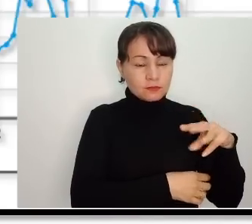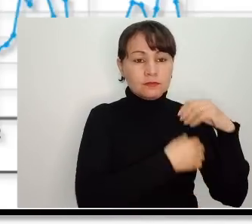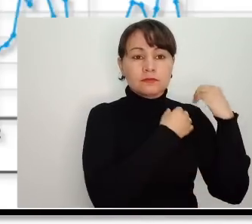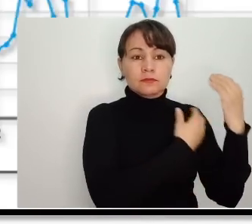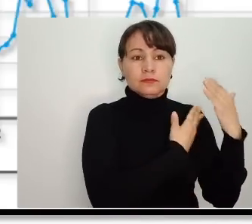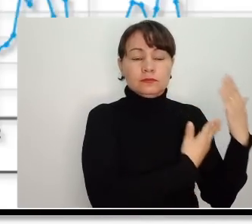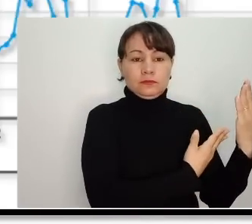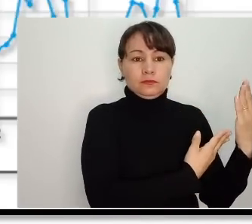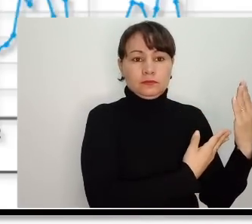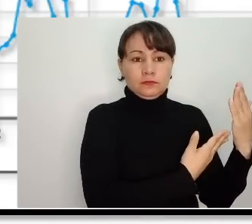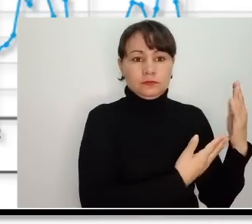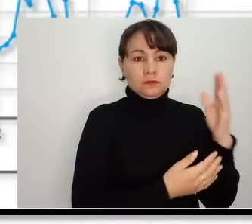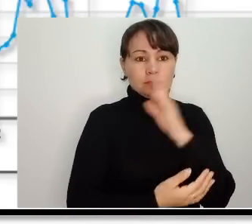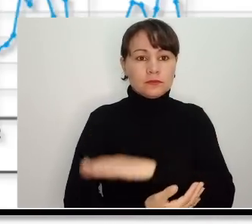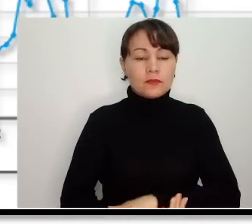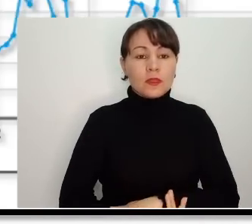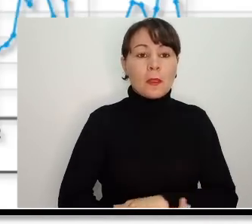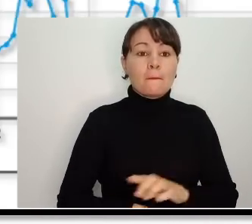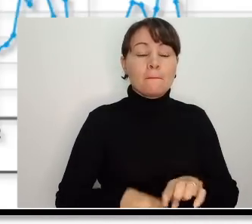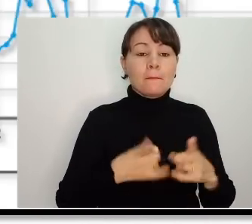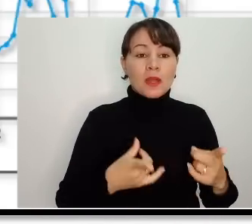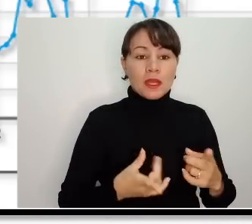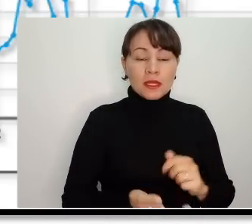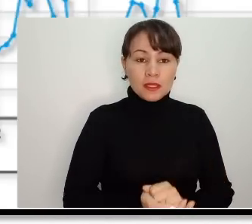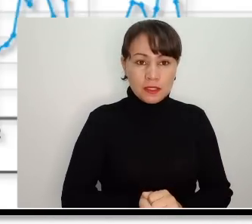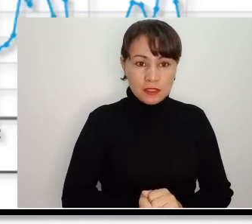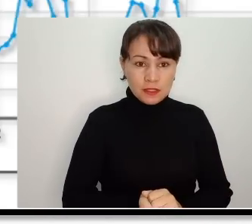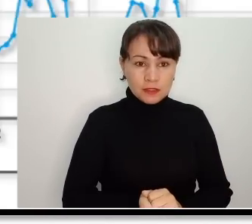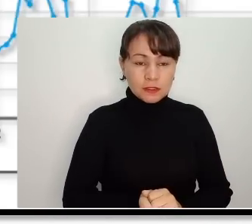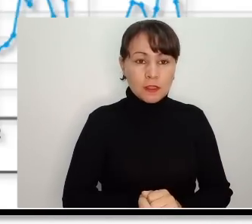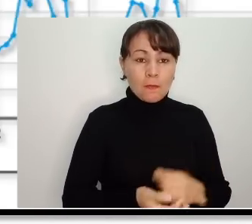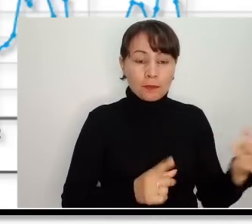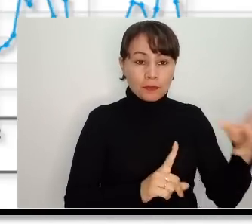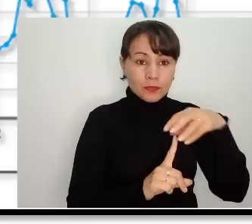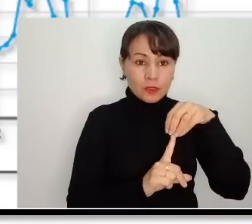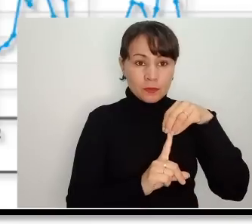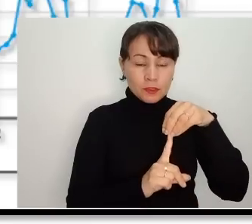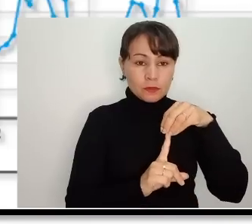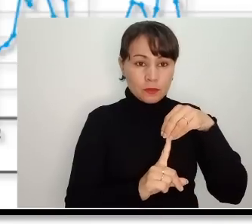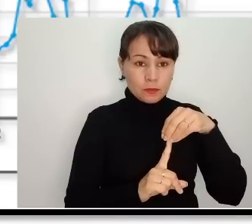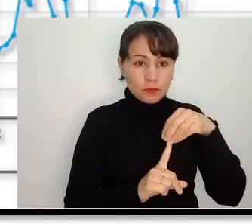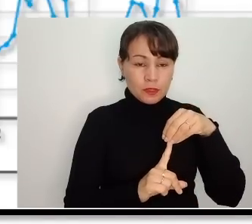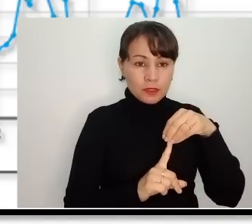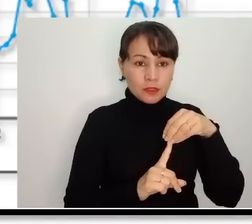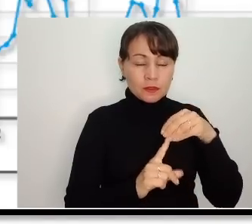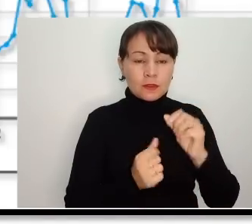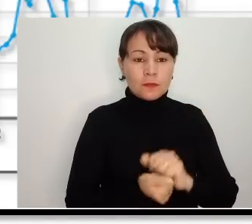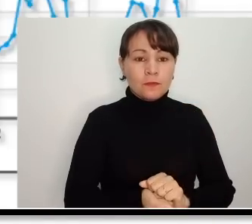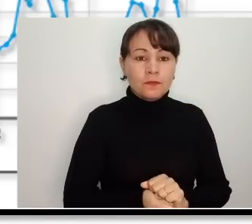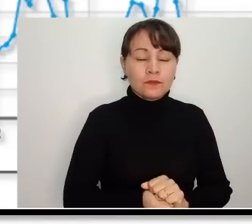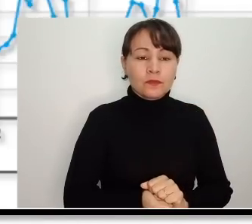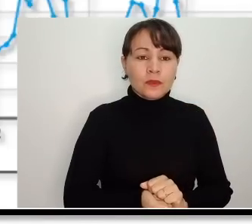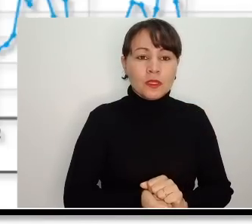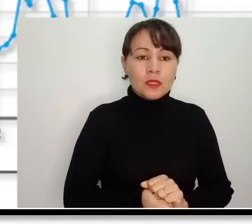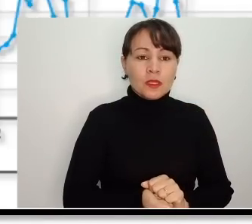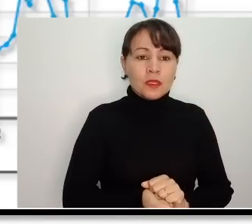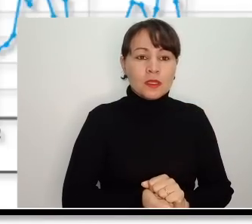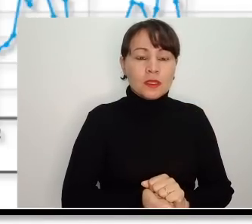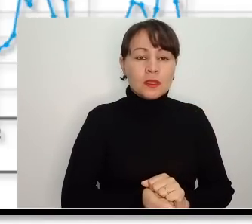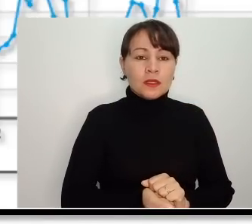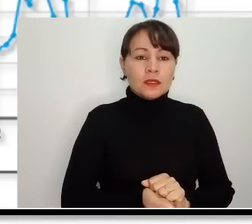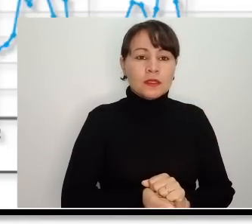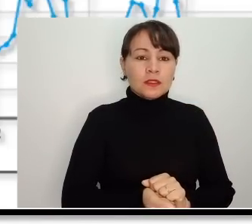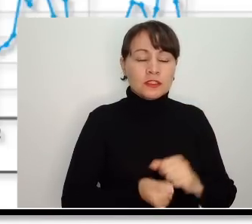22 horas o adolescente. Mas, principalmente, no ambiente que